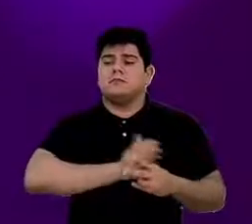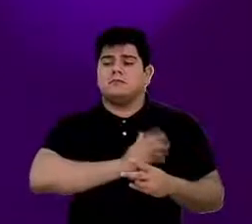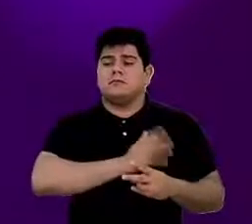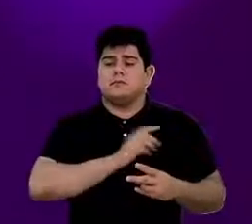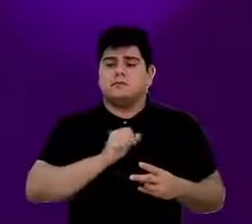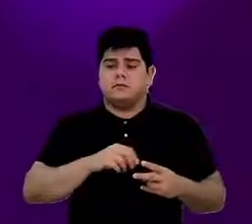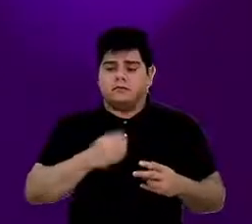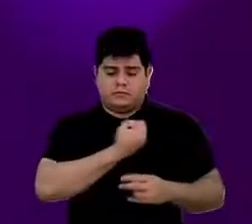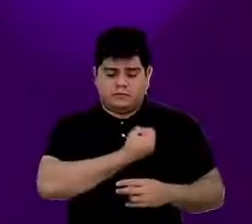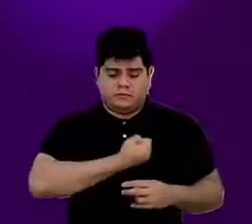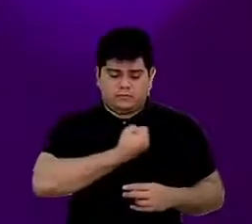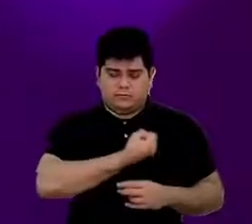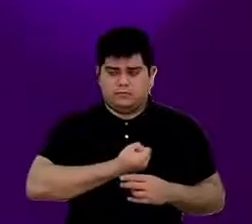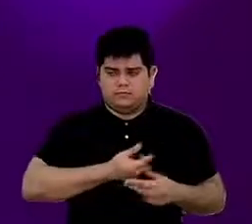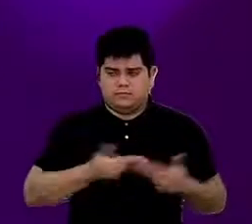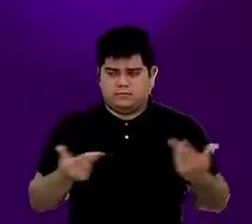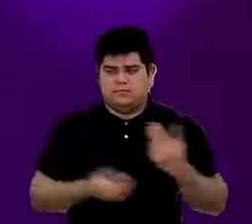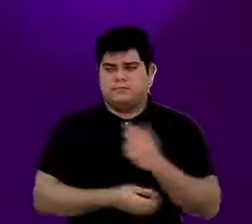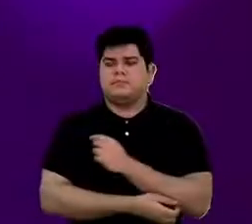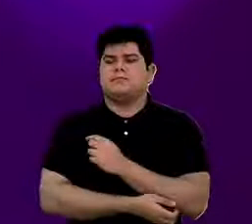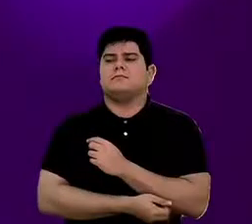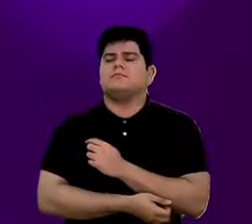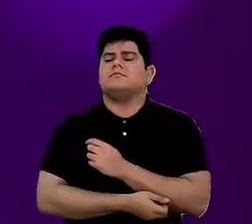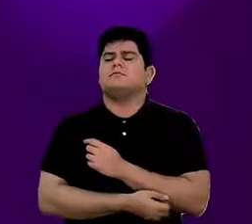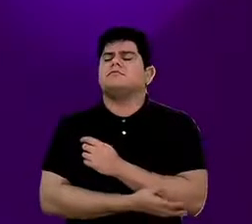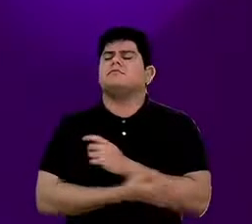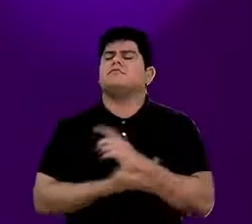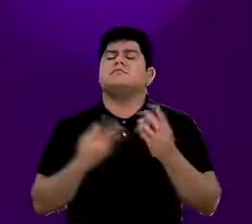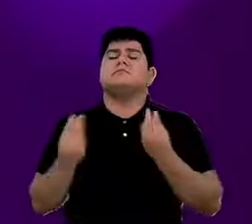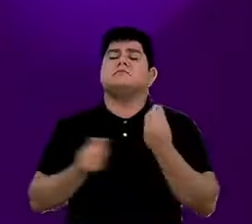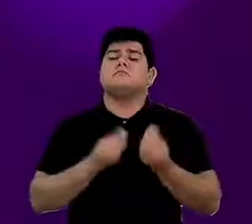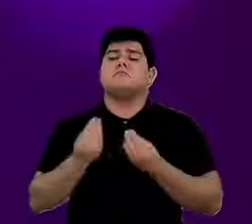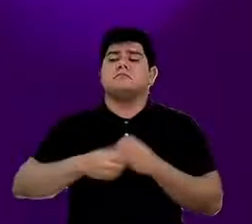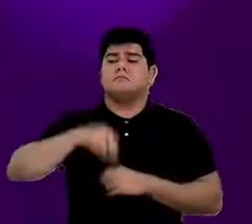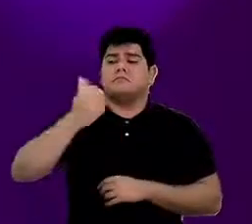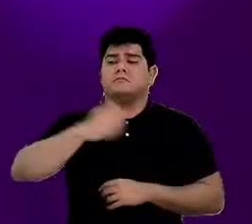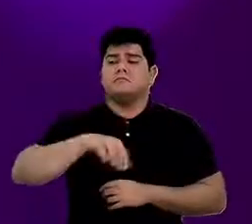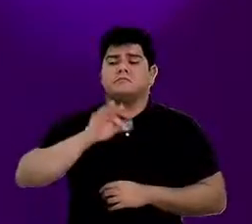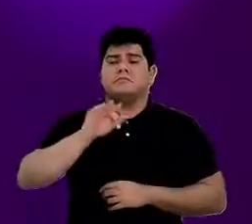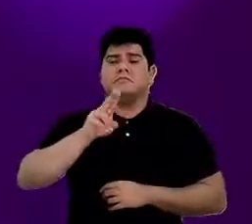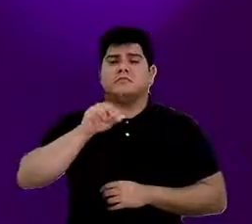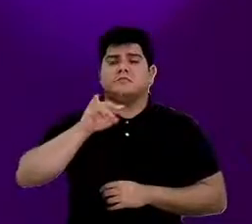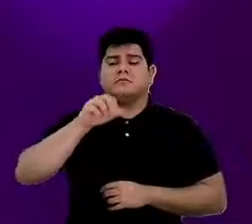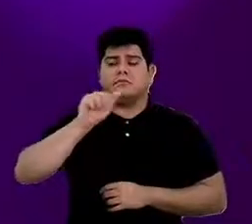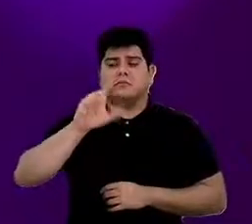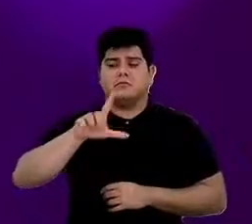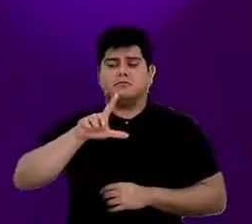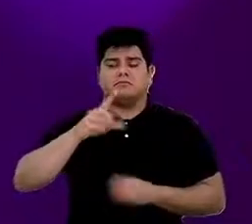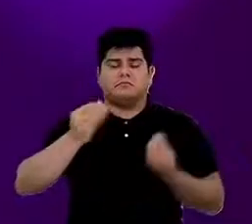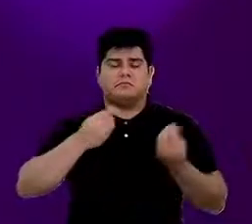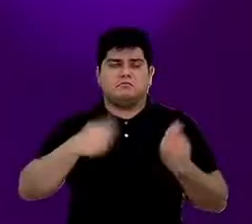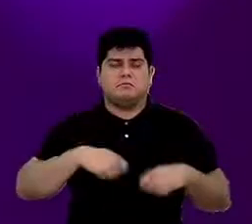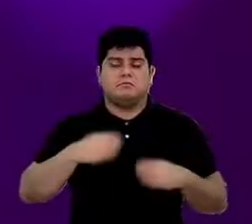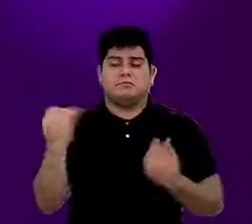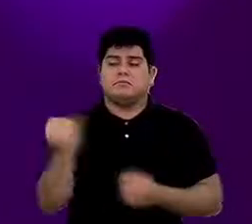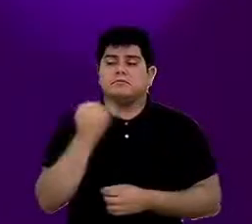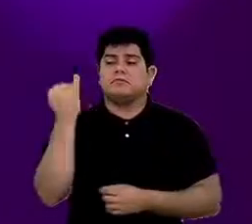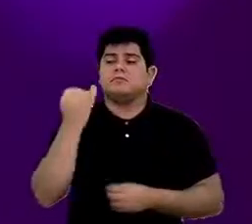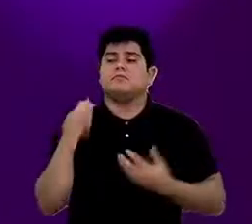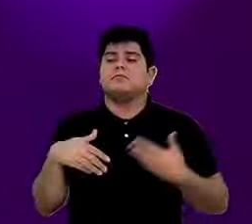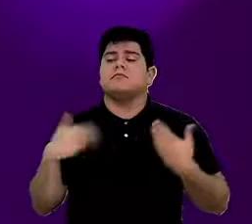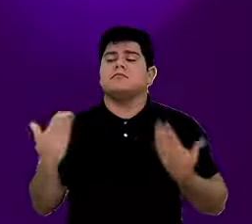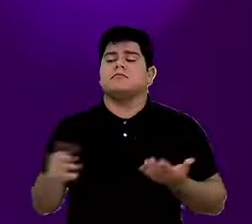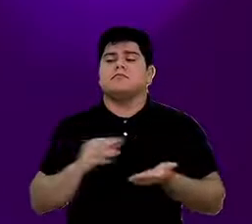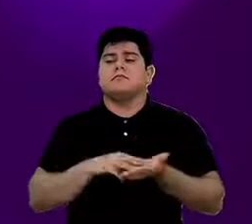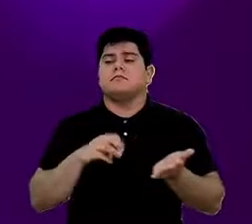e o OCT. Na realidade, quando é que nós precisamos de uma avaliação funcional? A avaliação funcional é importante quando os